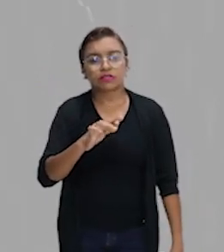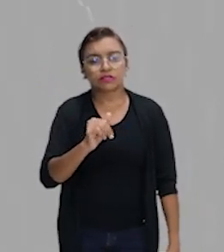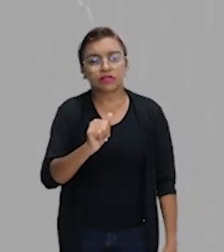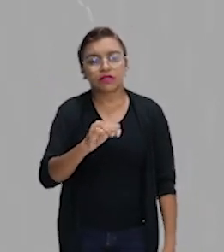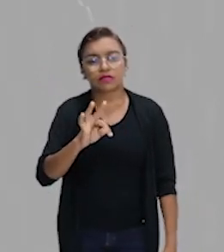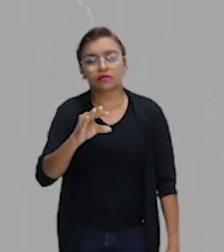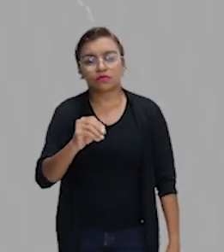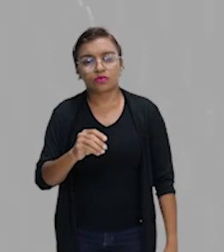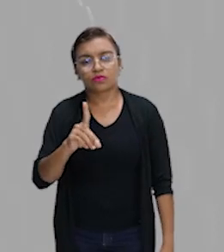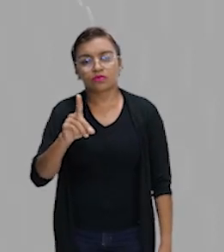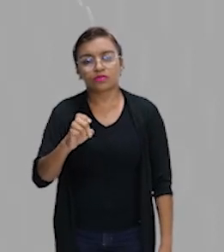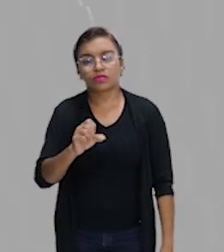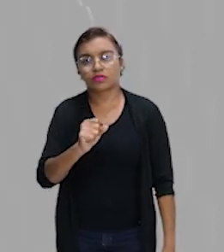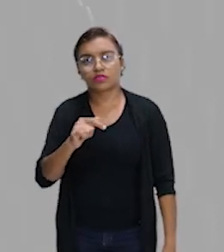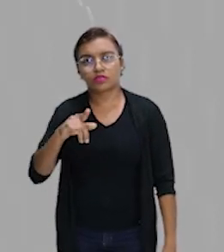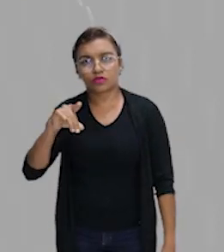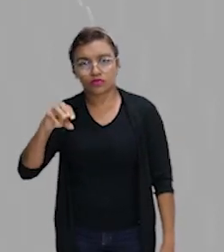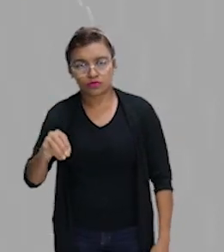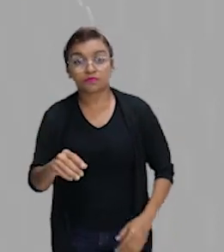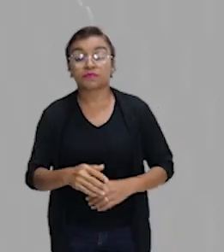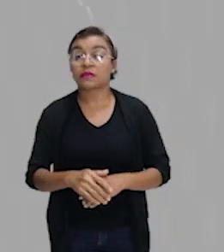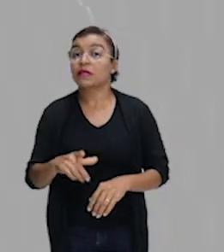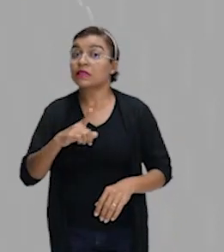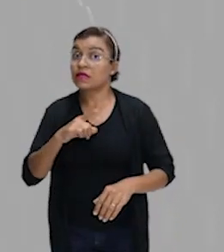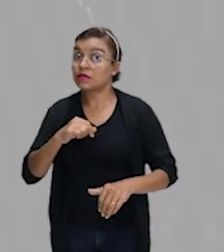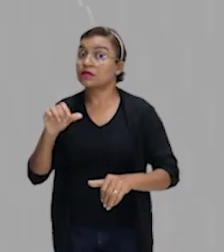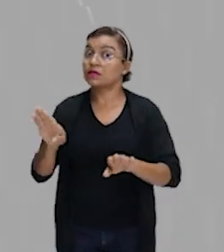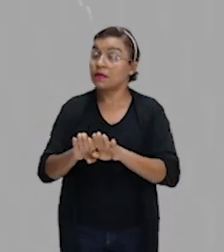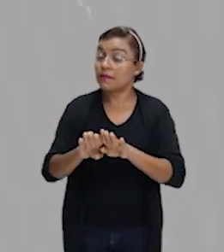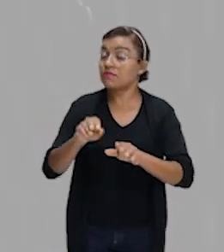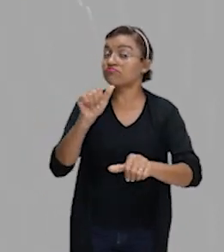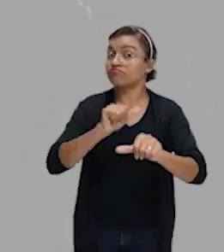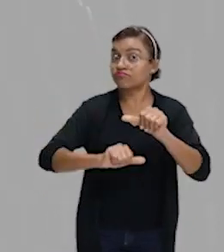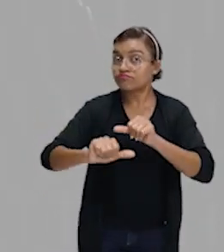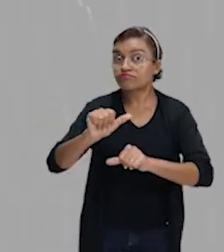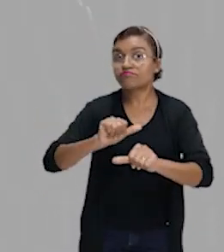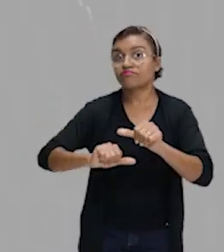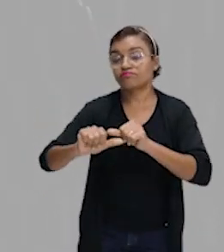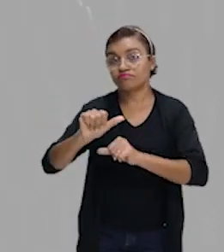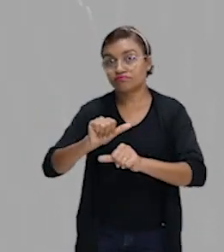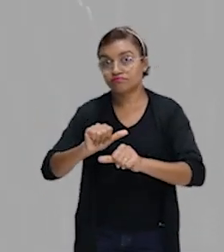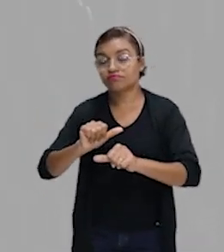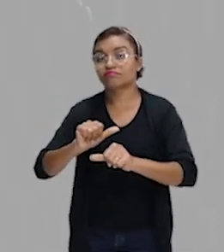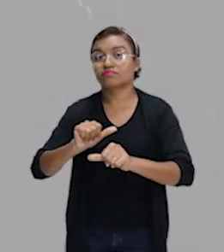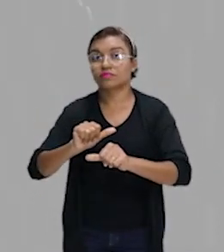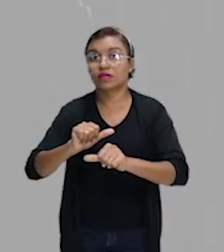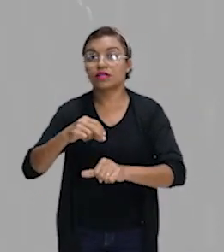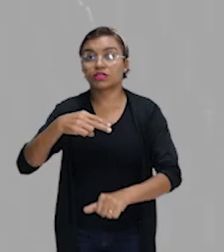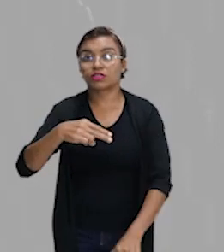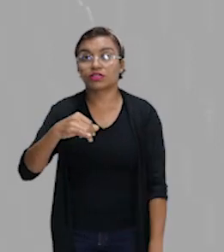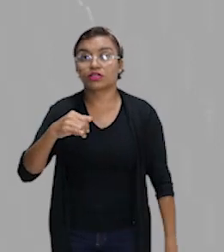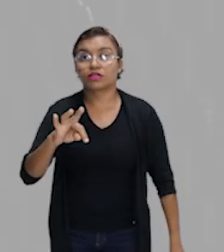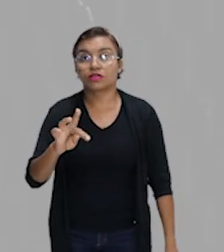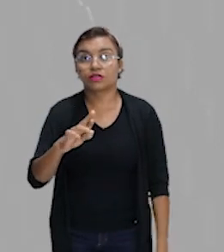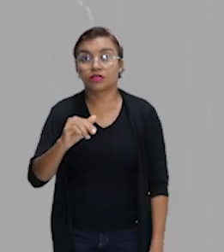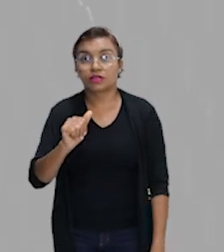Também ele sofre uma transformação. Então, ele é transformado em nitrato de potássio, que vai ser o